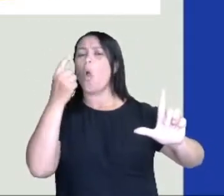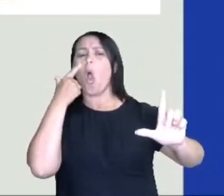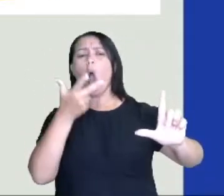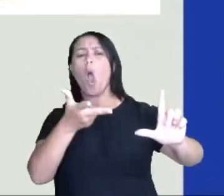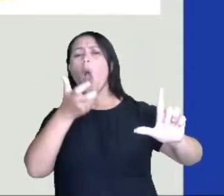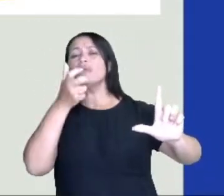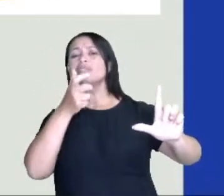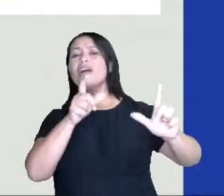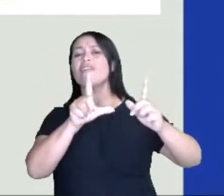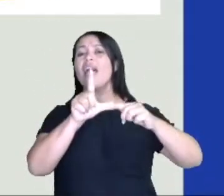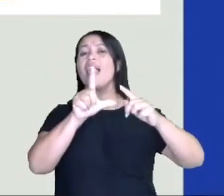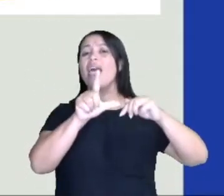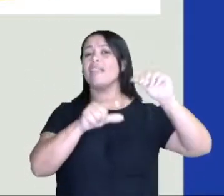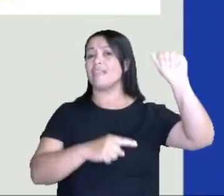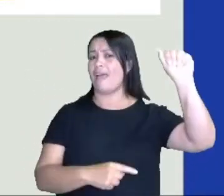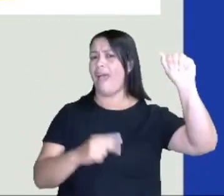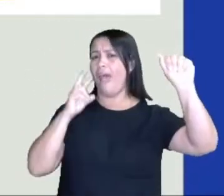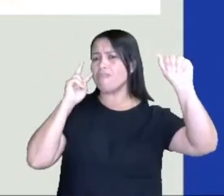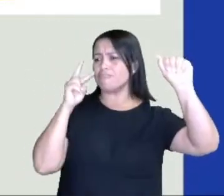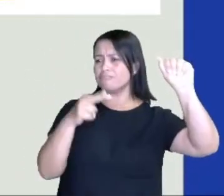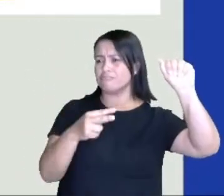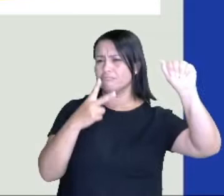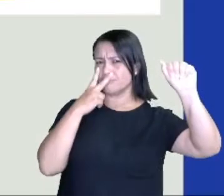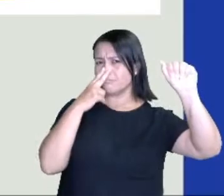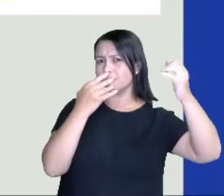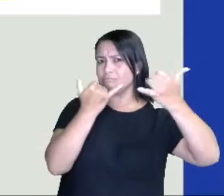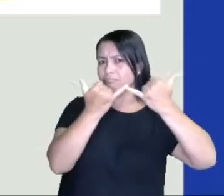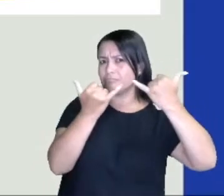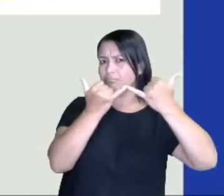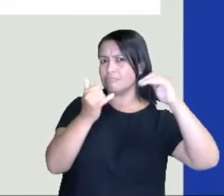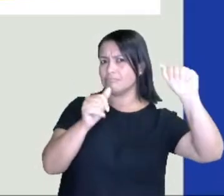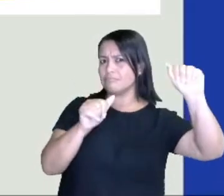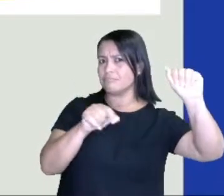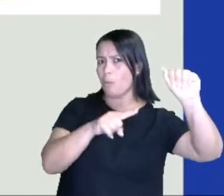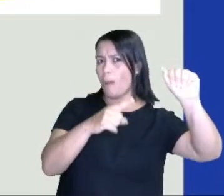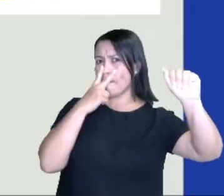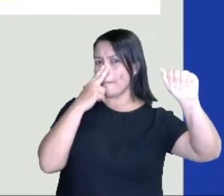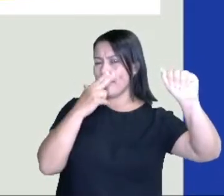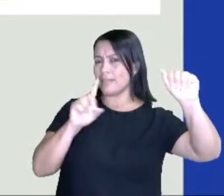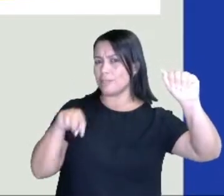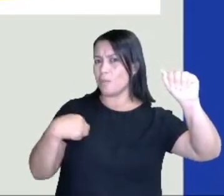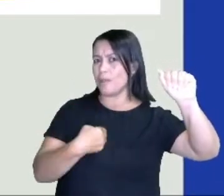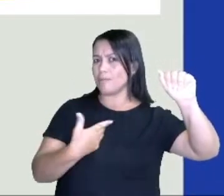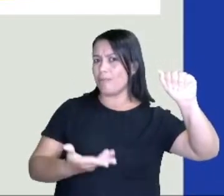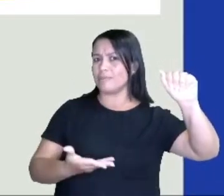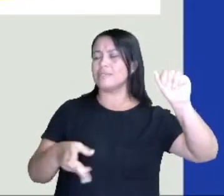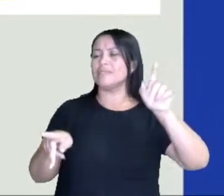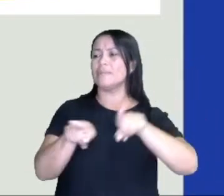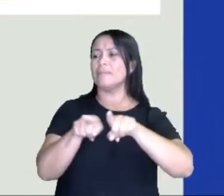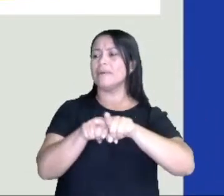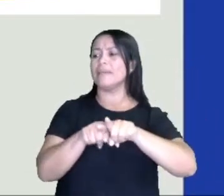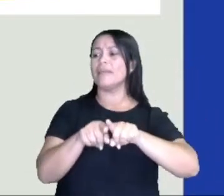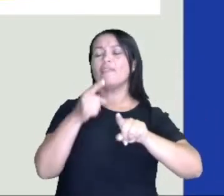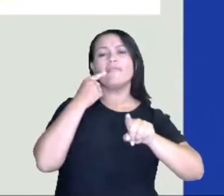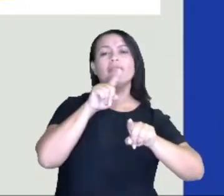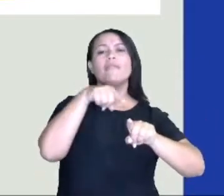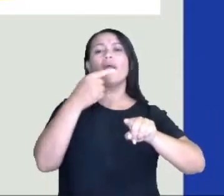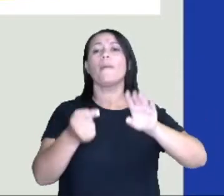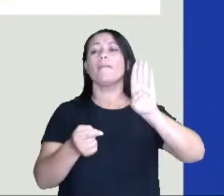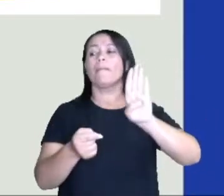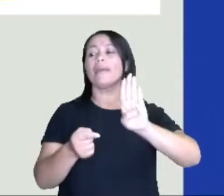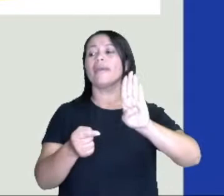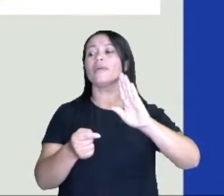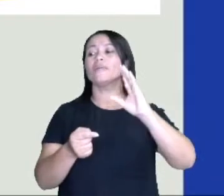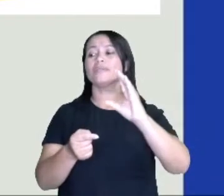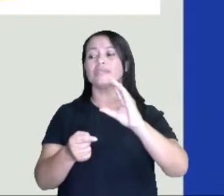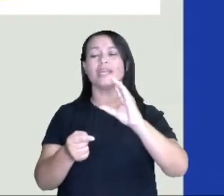Observe a letra A, como ela é muito parecida com a letra A que a gente tem atualmente. Aí depois vem o